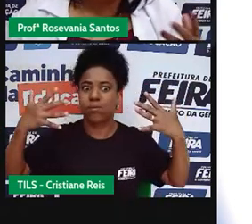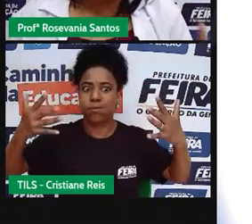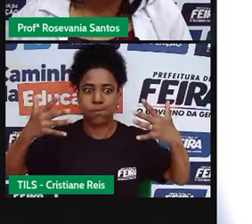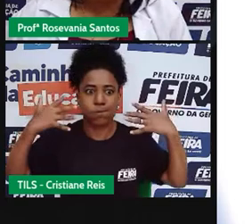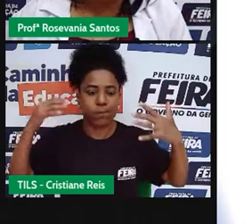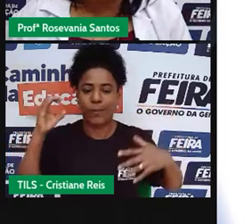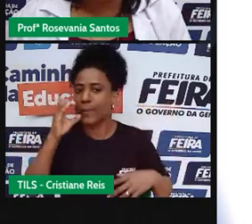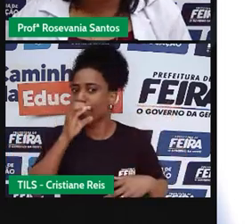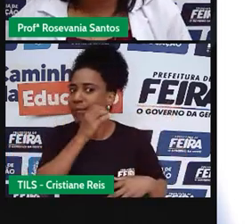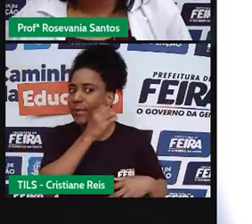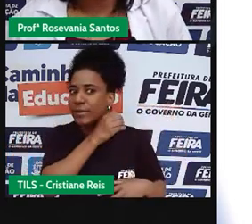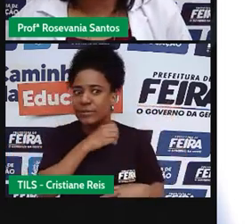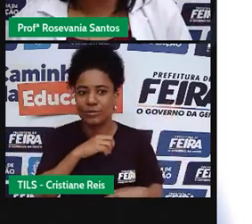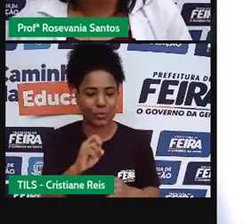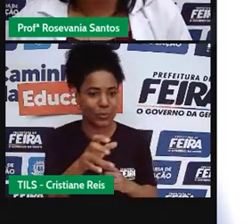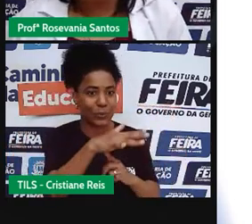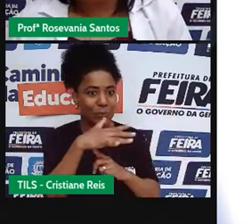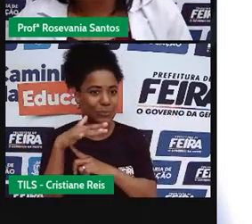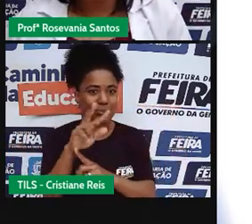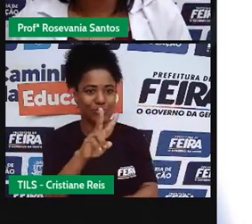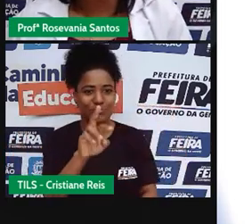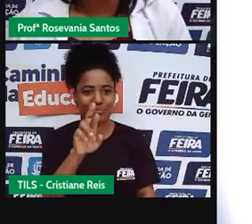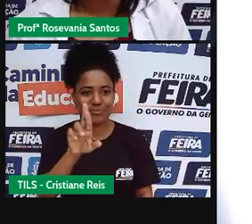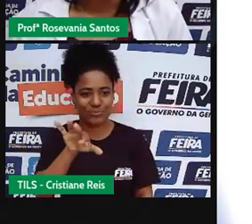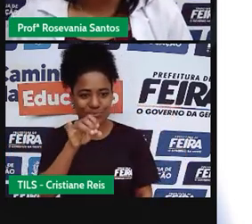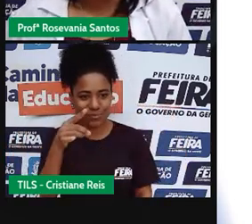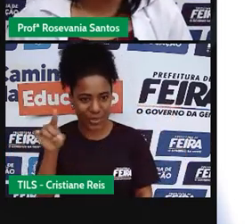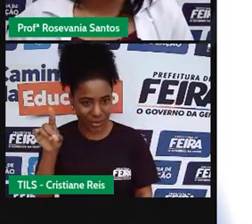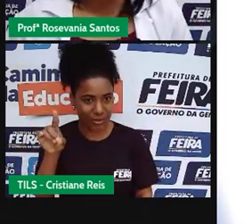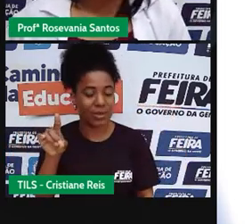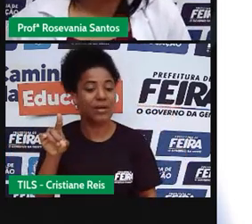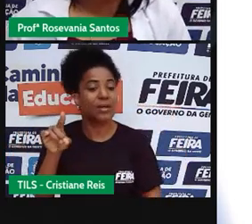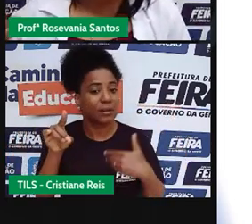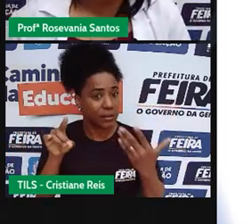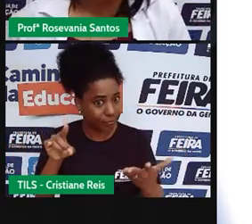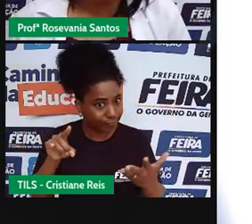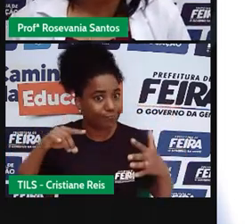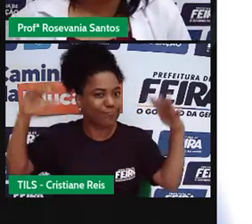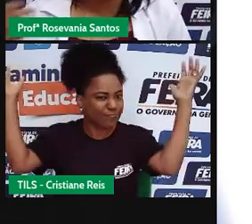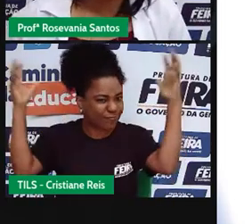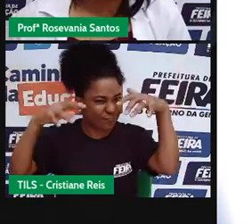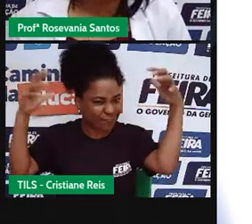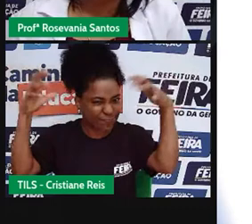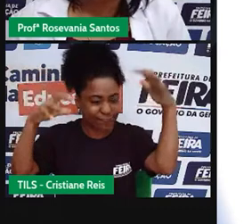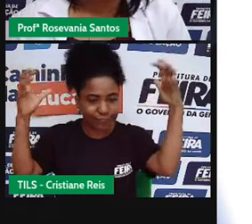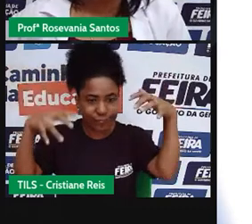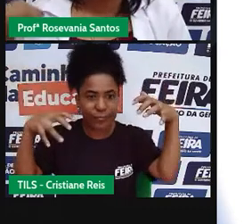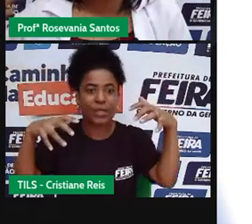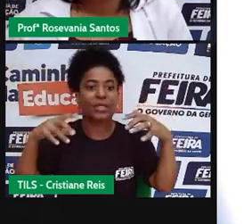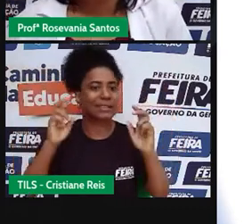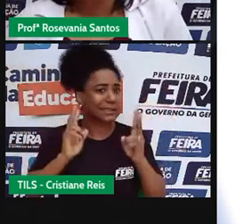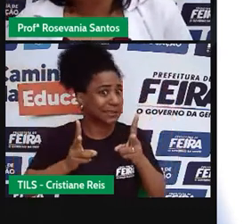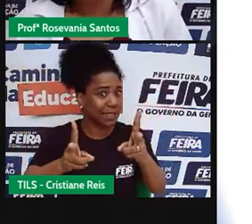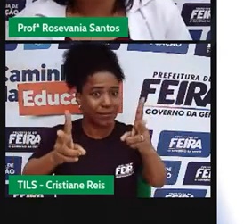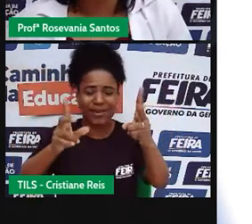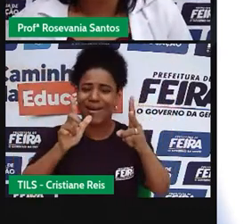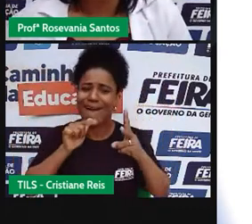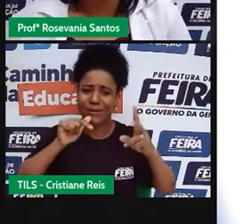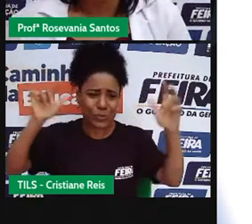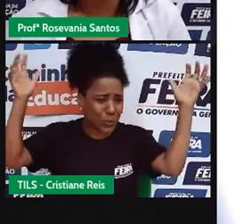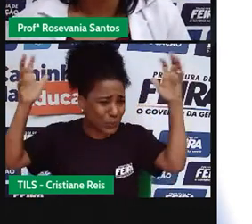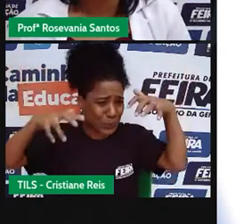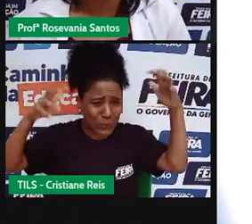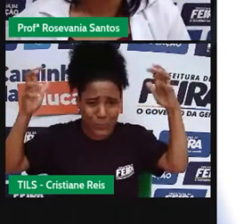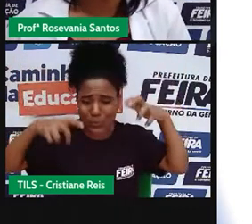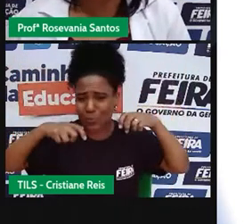né, até também pelos problemas que ocorrem a partir disso aí, né, no verão sempre tem as enchentes, tem os deslizamentos, né, tem aquela, né,